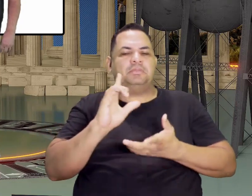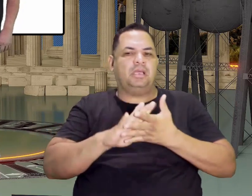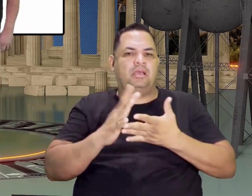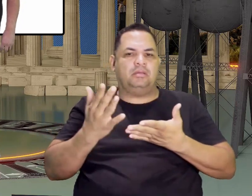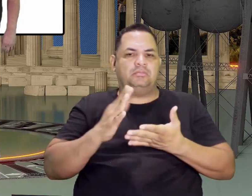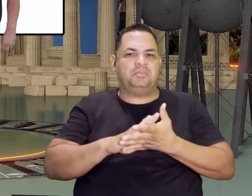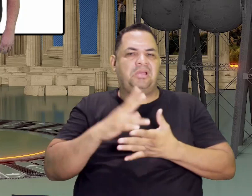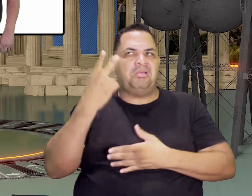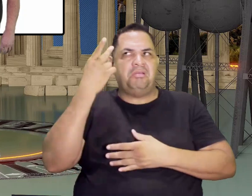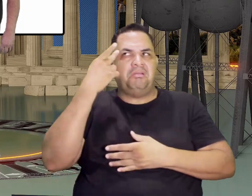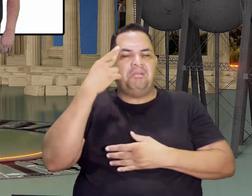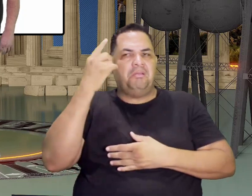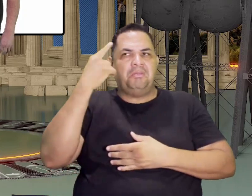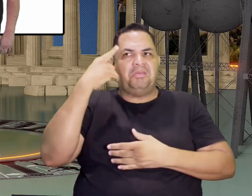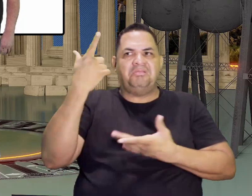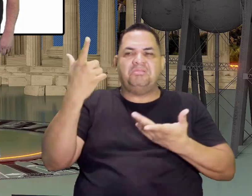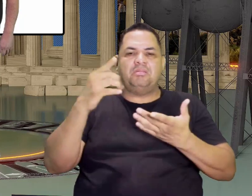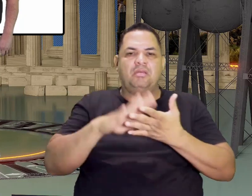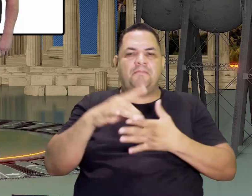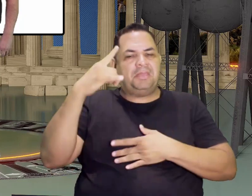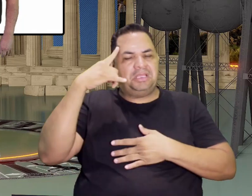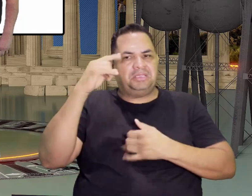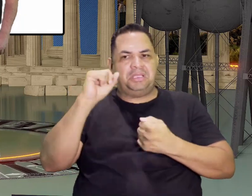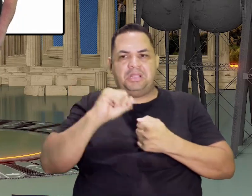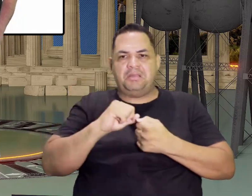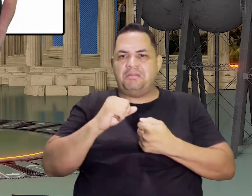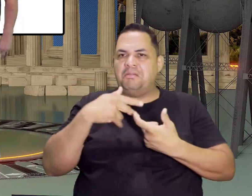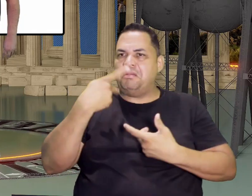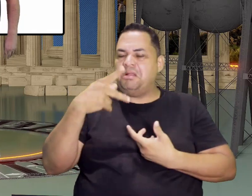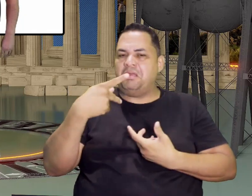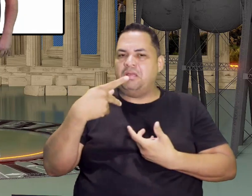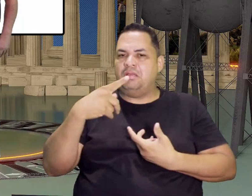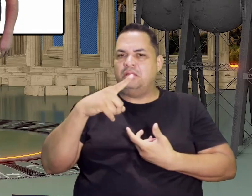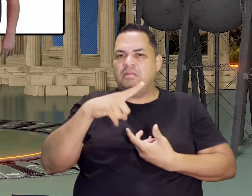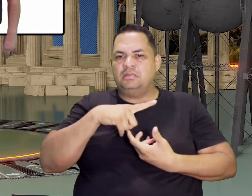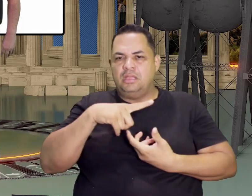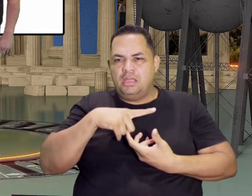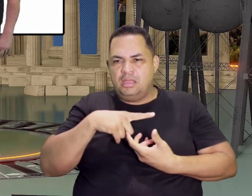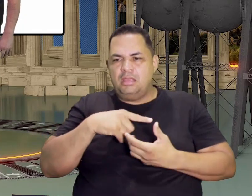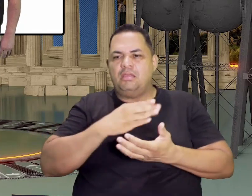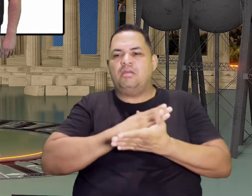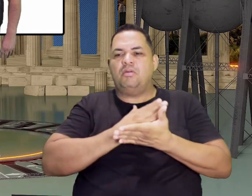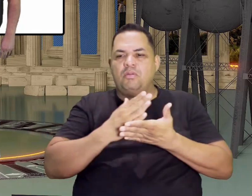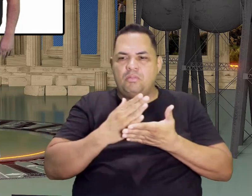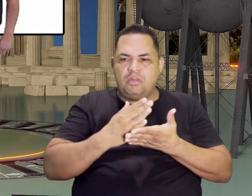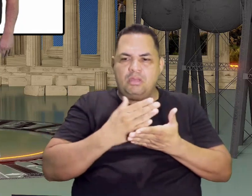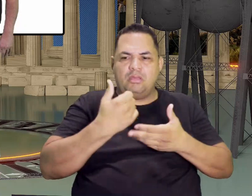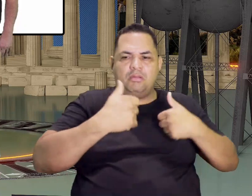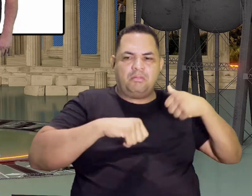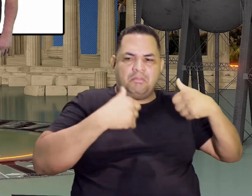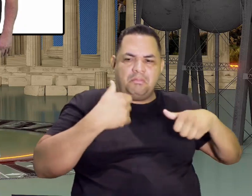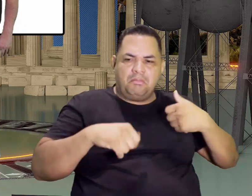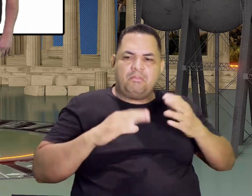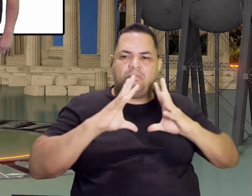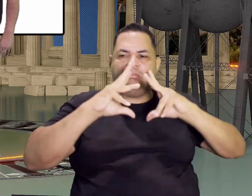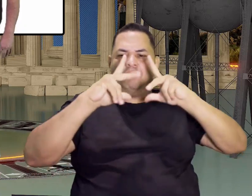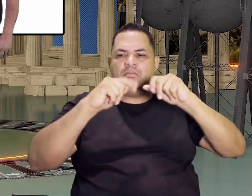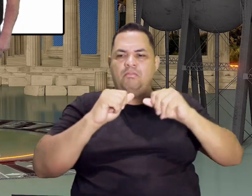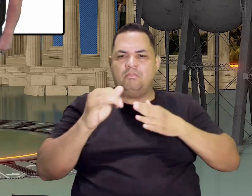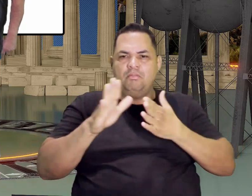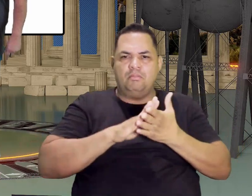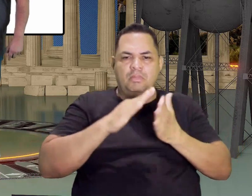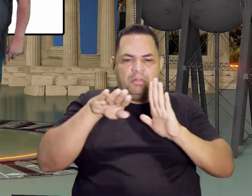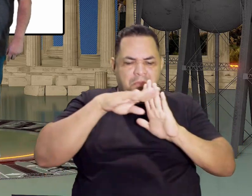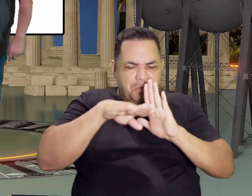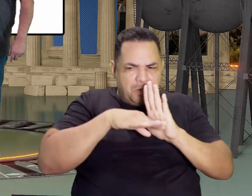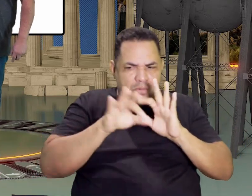o senso comum, né? Eu pensei, tive essa ideia e vou falar. Não, teve uma investigação, teve uma avaliação, teve todo um